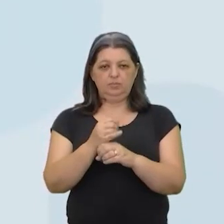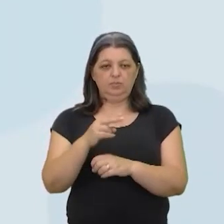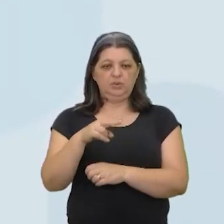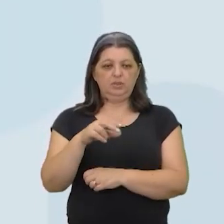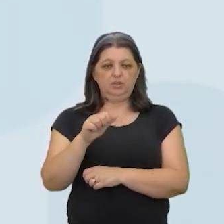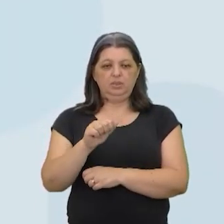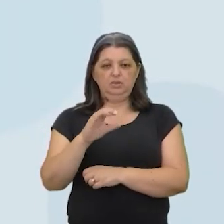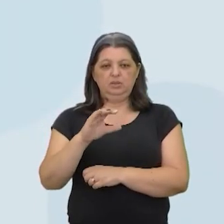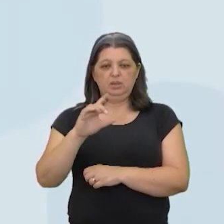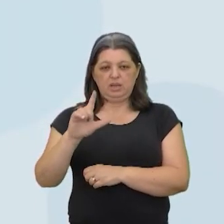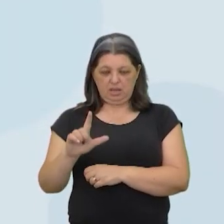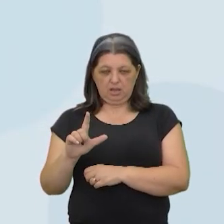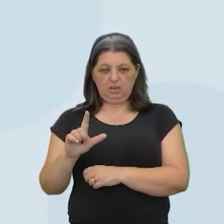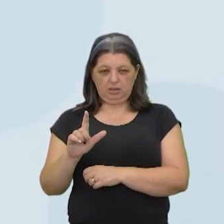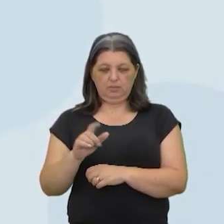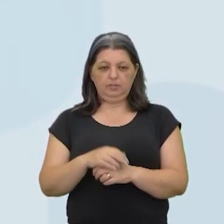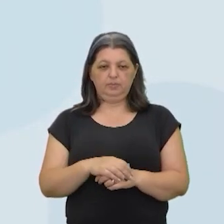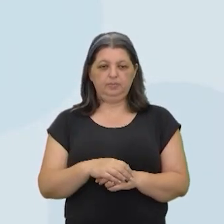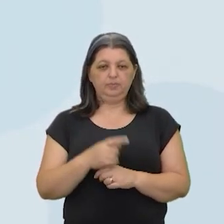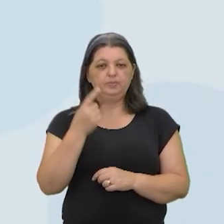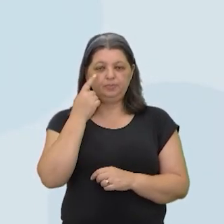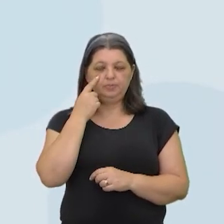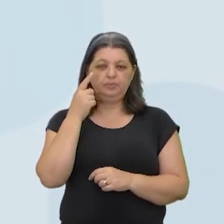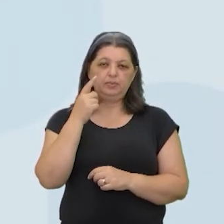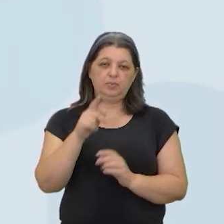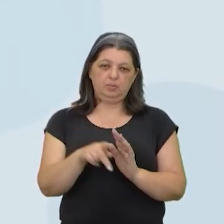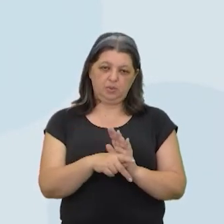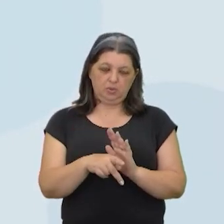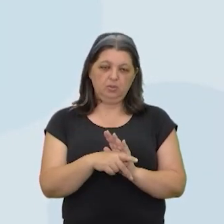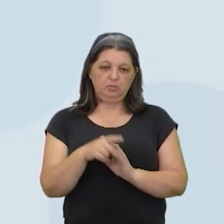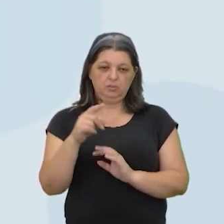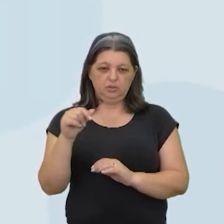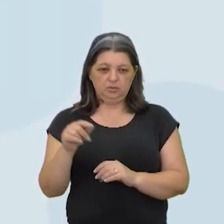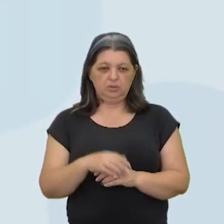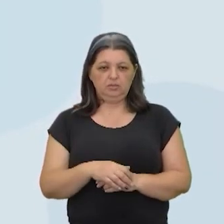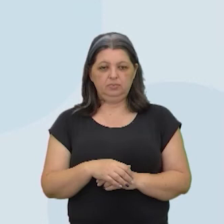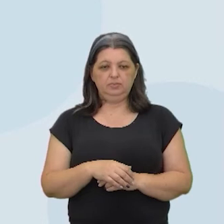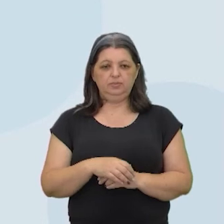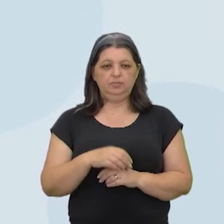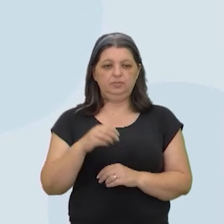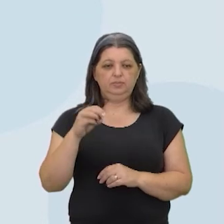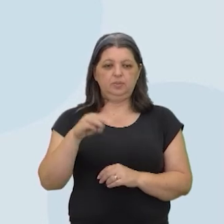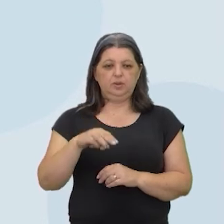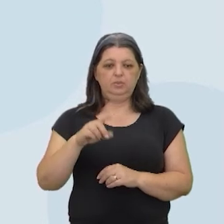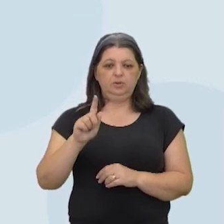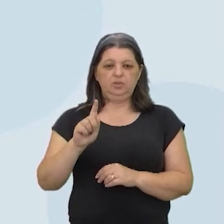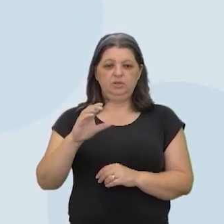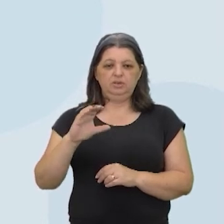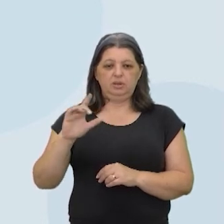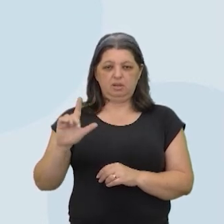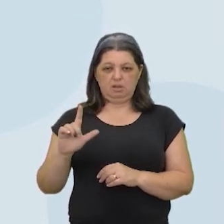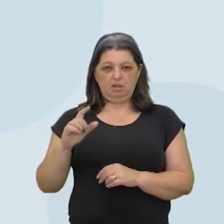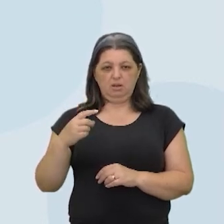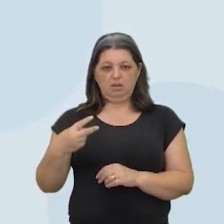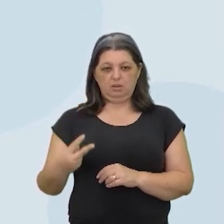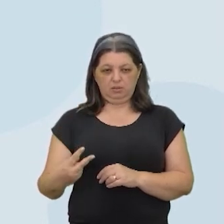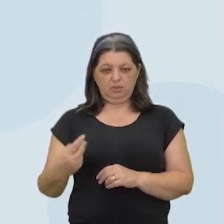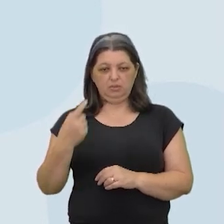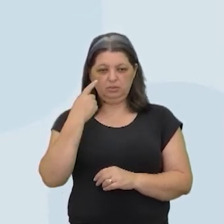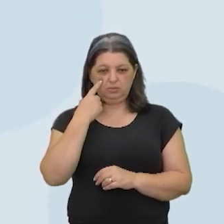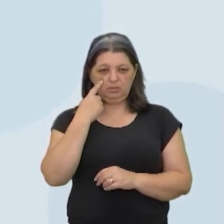NaCl, que é o cloreto de sódio que a gente viu anteriormente, o MgCl e o